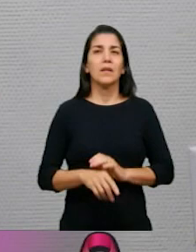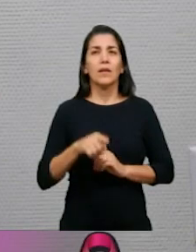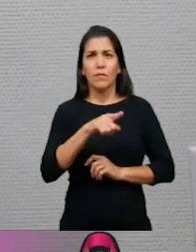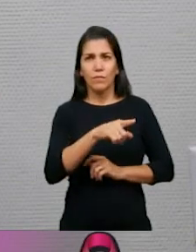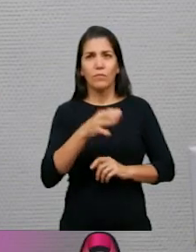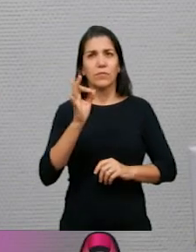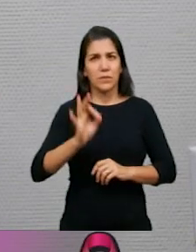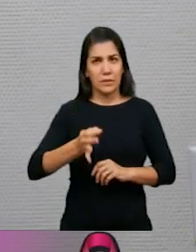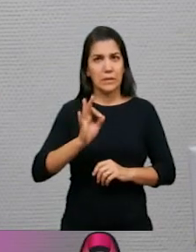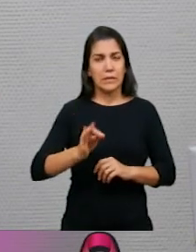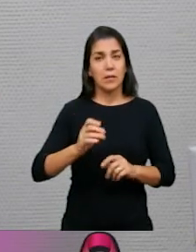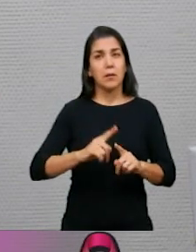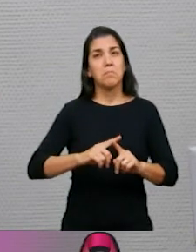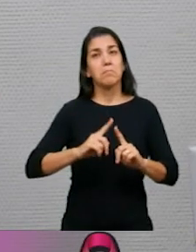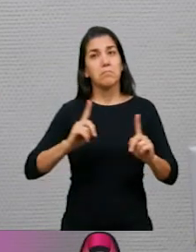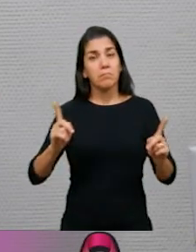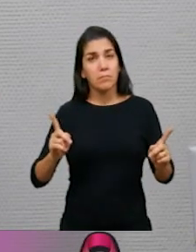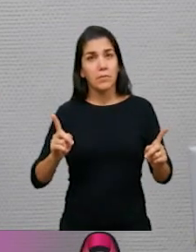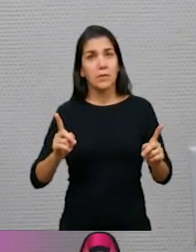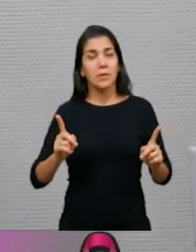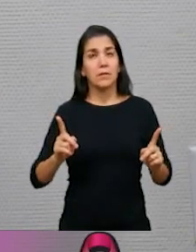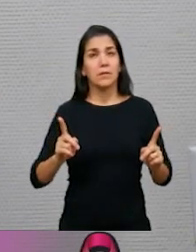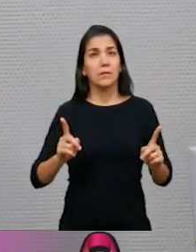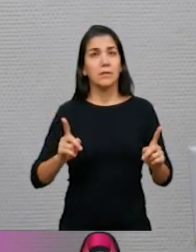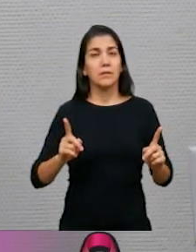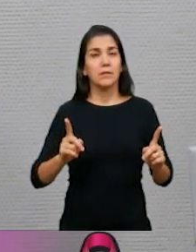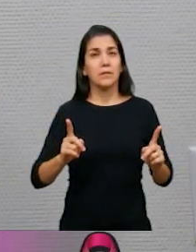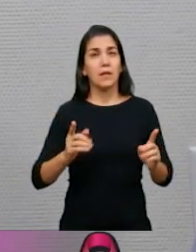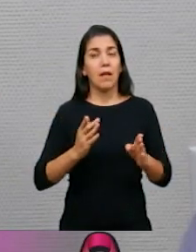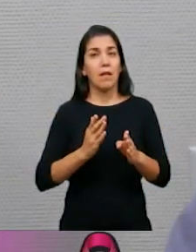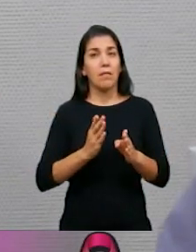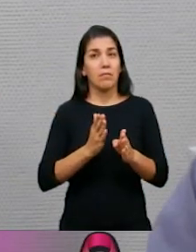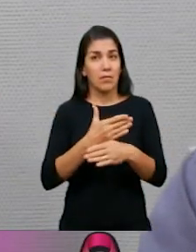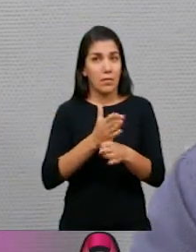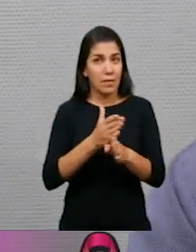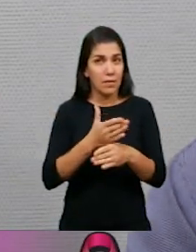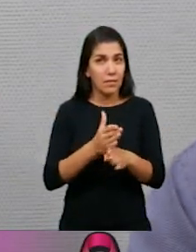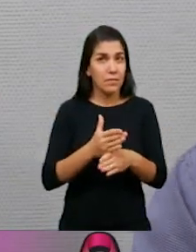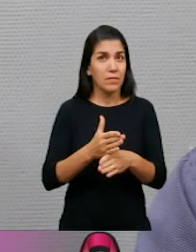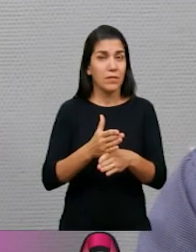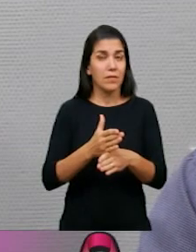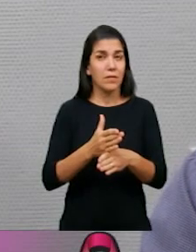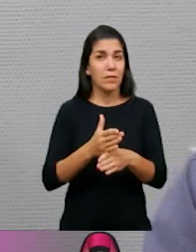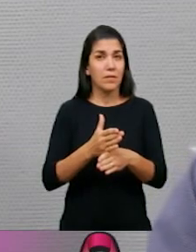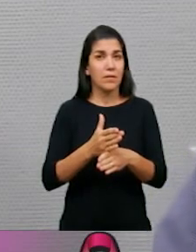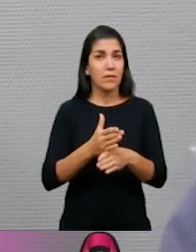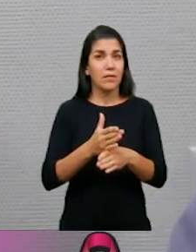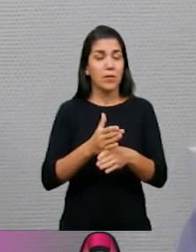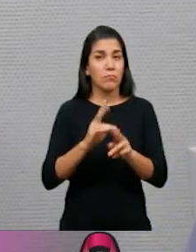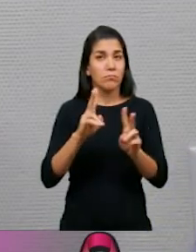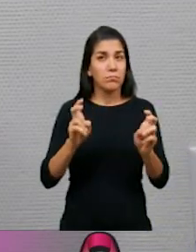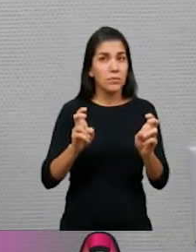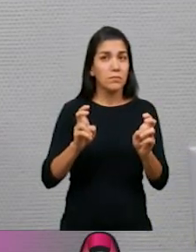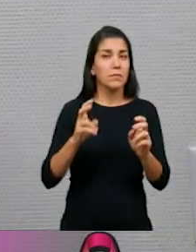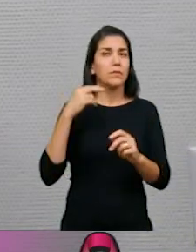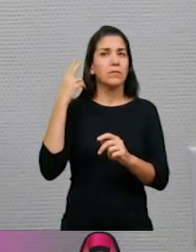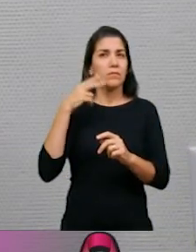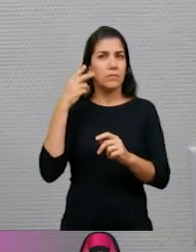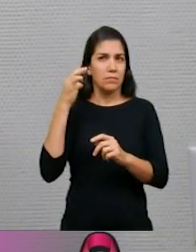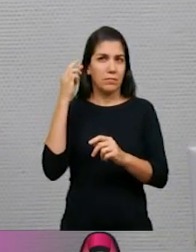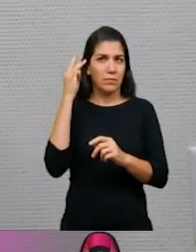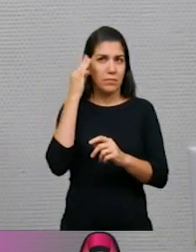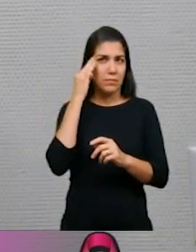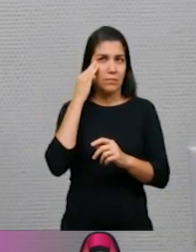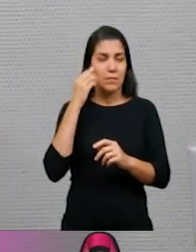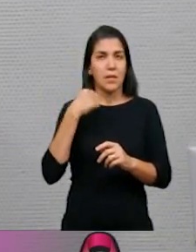quem puxou, quem se inscreveu para discutir o projeto e veio falar dessas baboseiras todas foi o vereador Maurício, não foi eu, só estou me